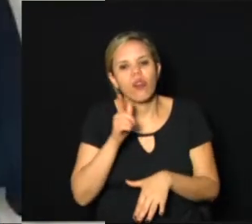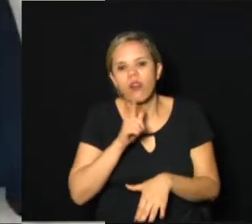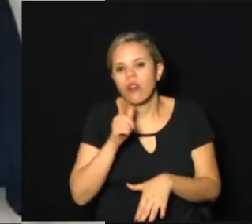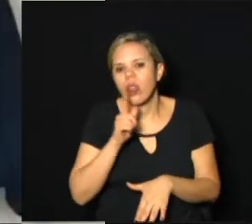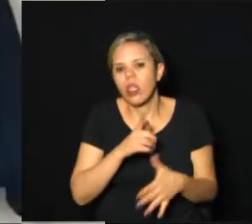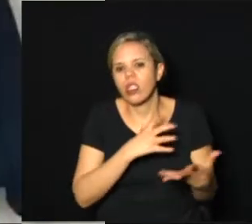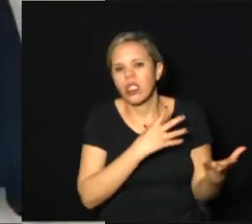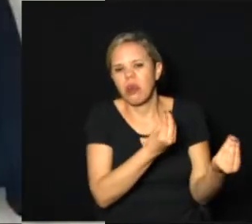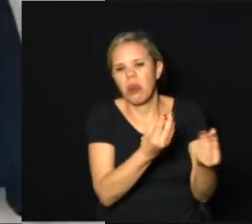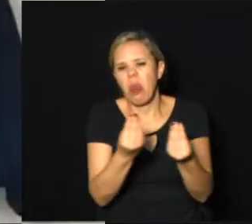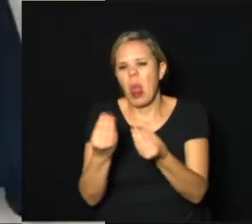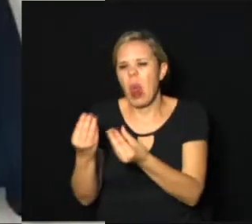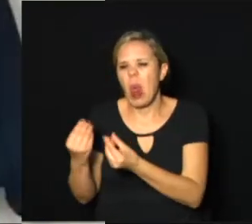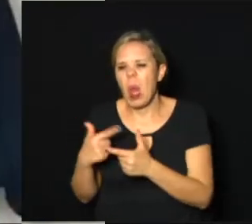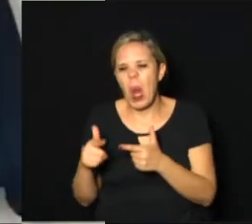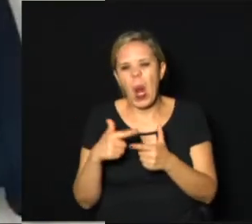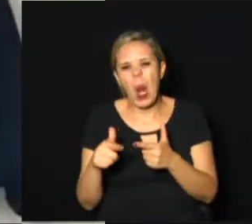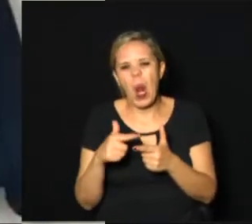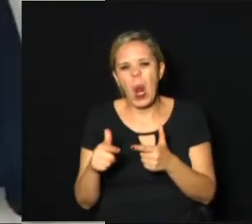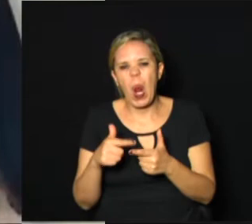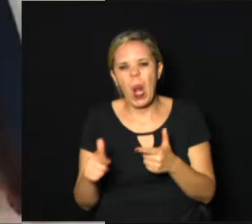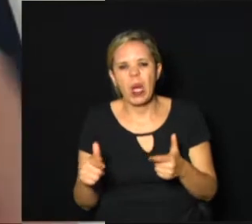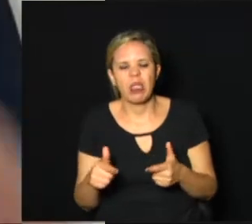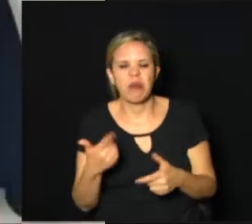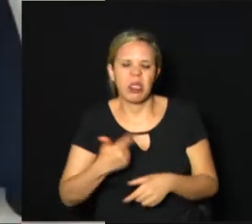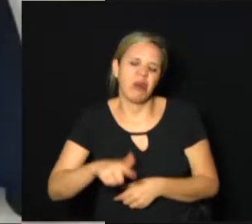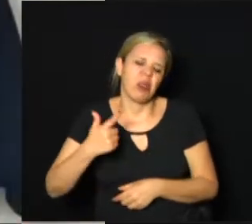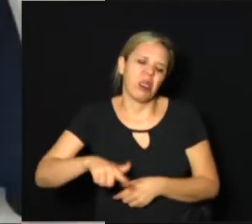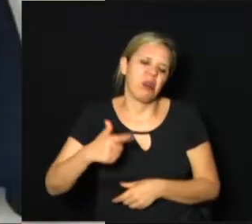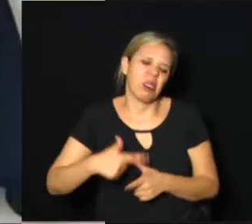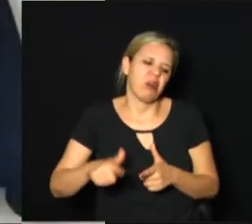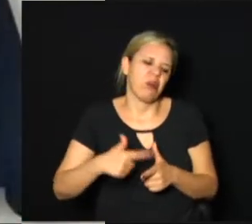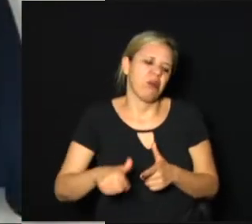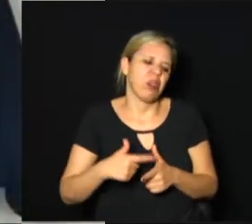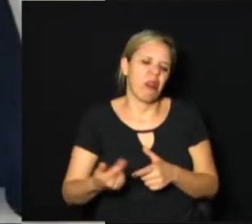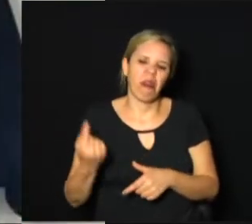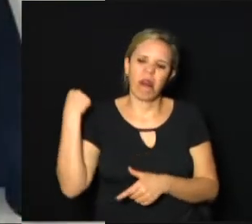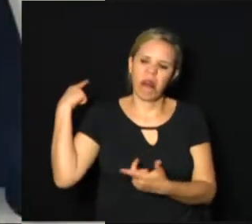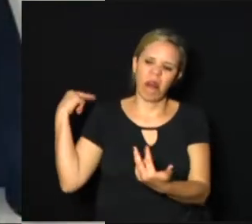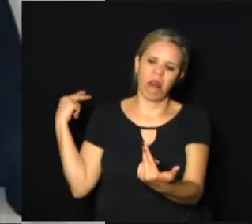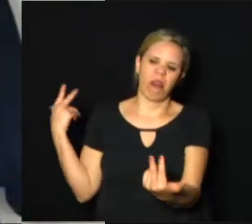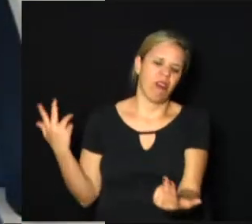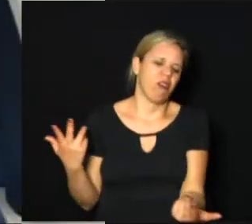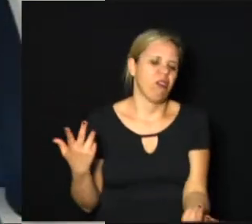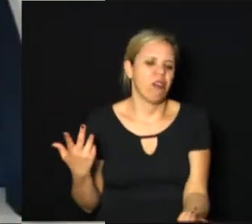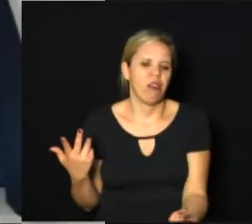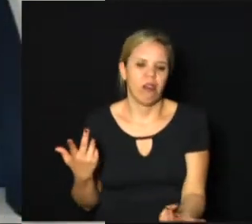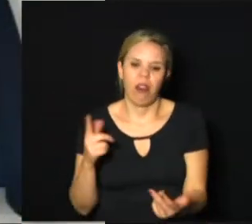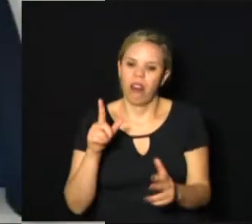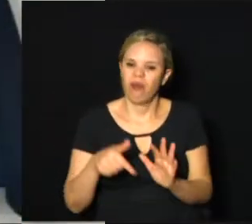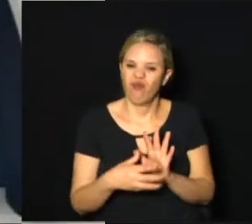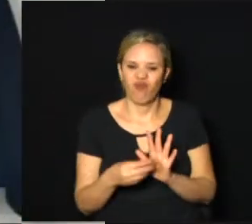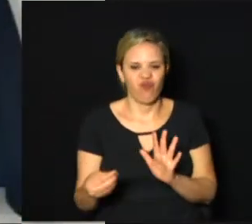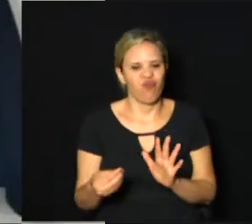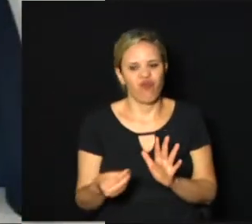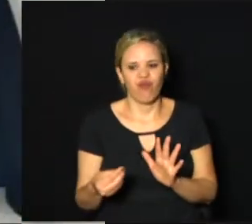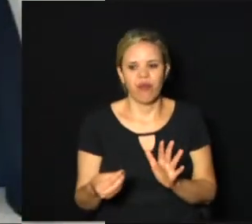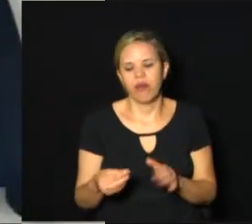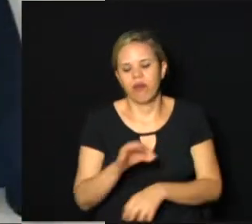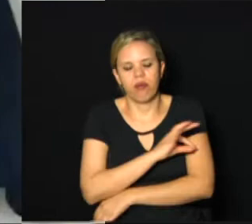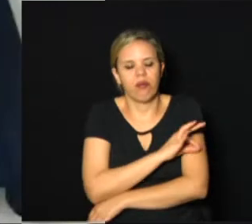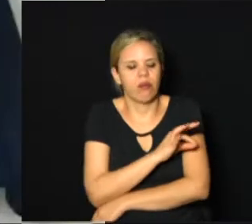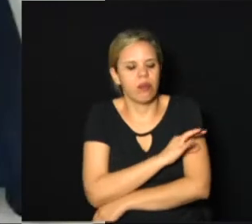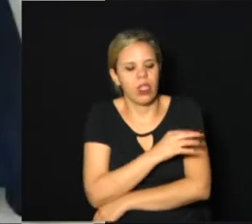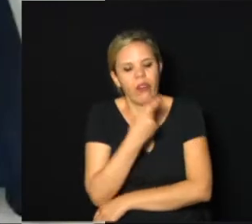tem muitos problemas, ele segue repetindo problemas que já aconteceram antes, entendeu? Então, é um modelo, do jeito como a